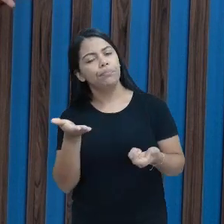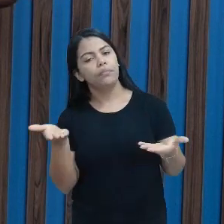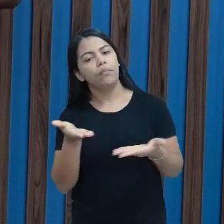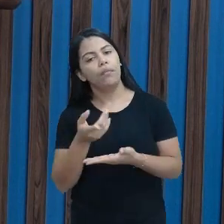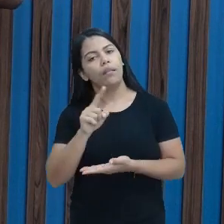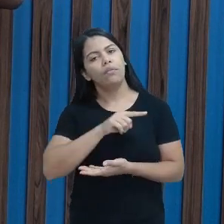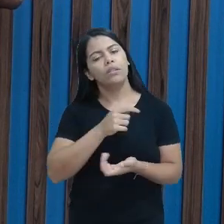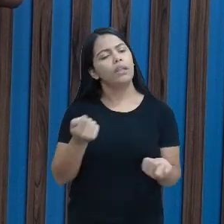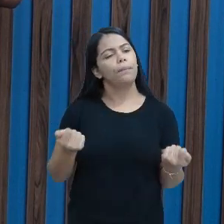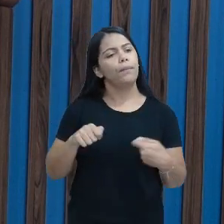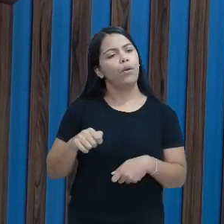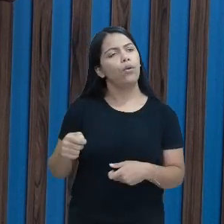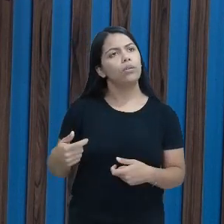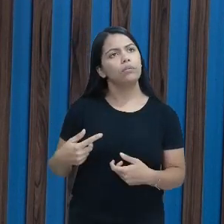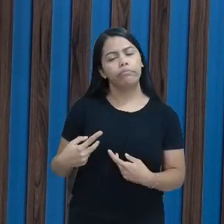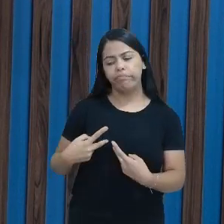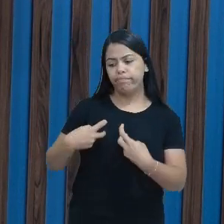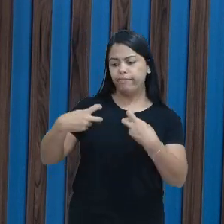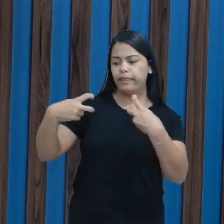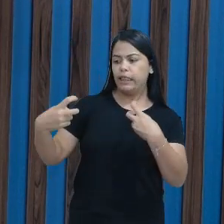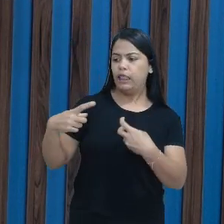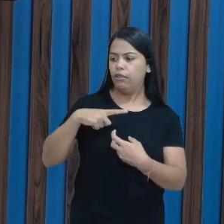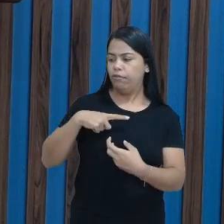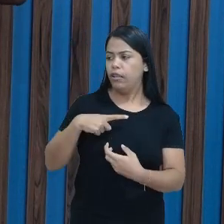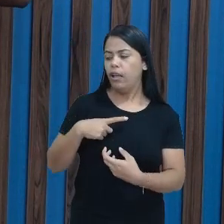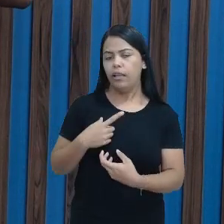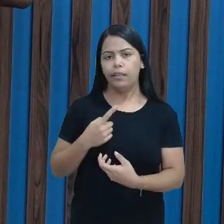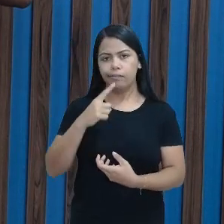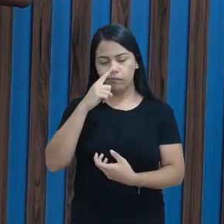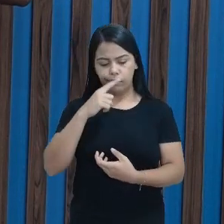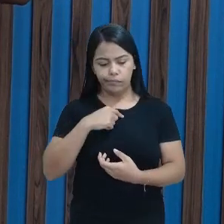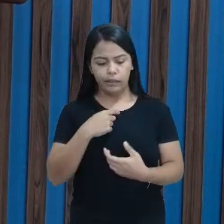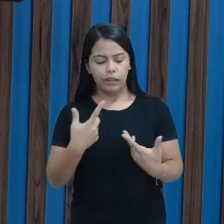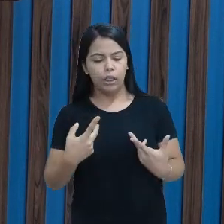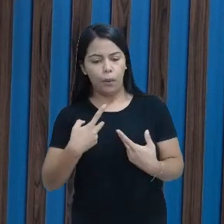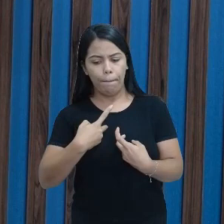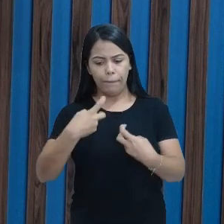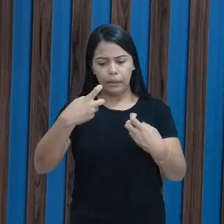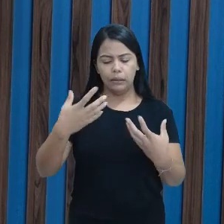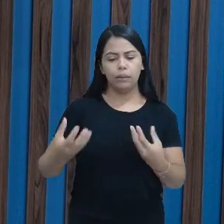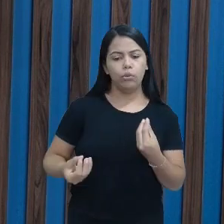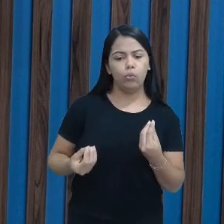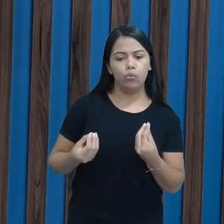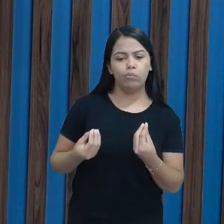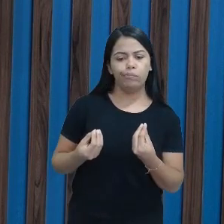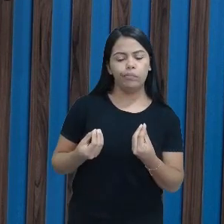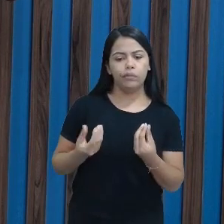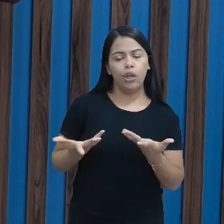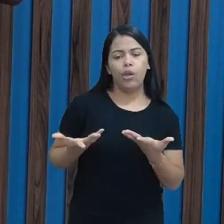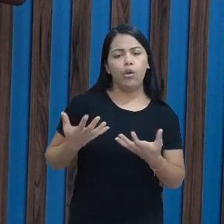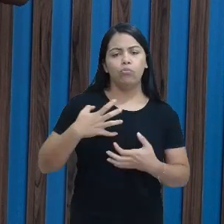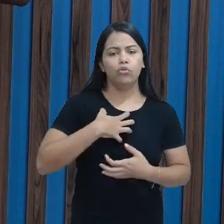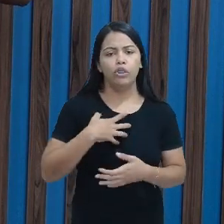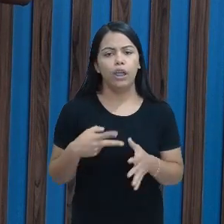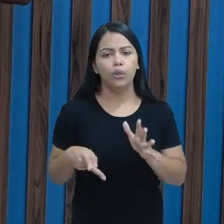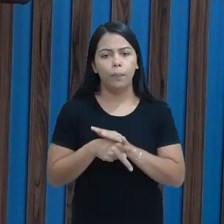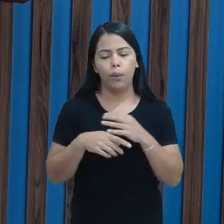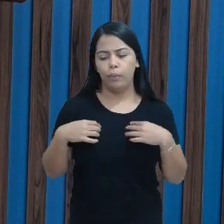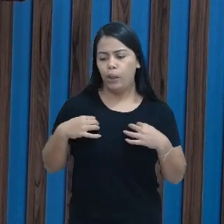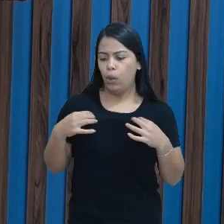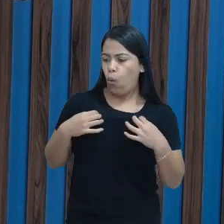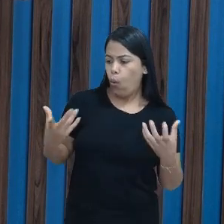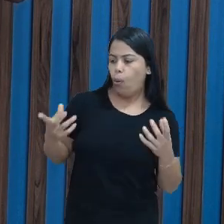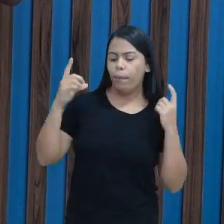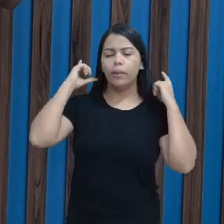coisas. Você pode se identificar com um estilo de roupa, você pode se identificar com um estilo de cabelo, você pode se